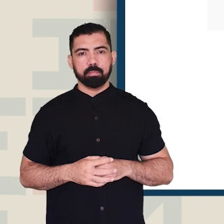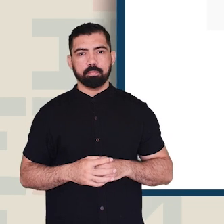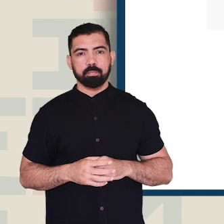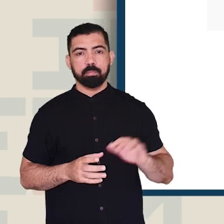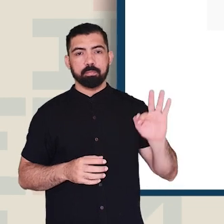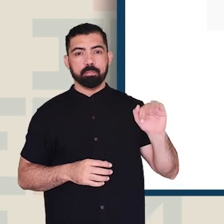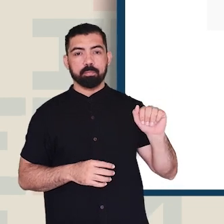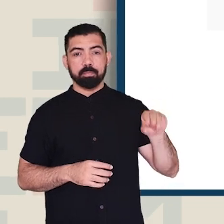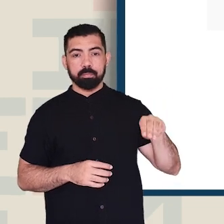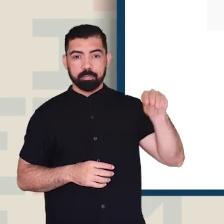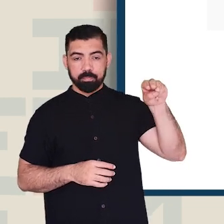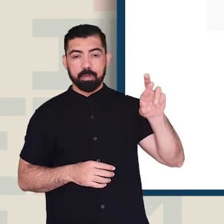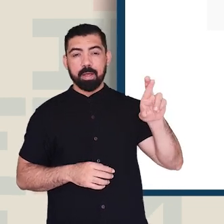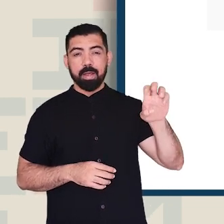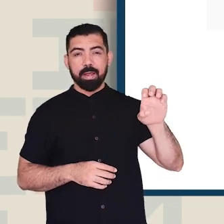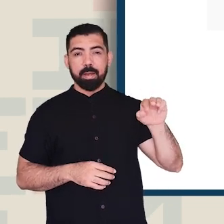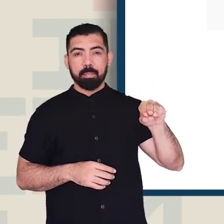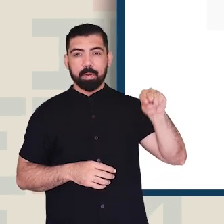Fá maior, Ré maior.